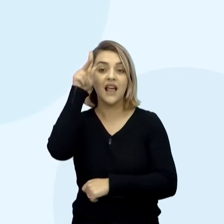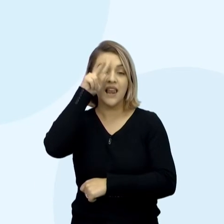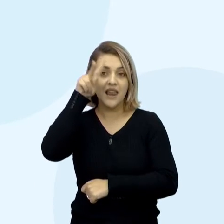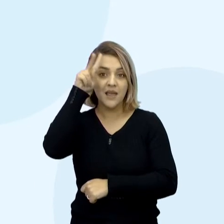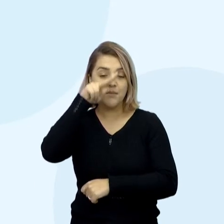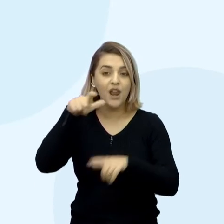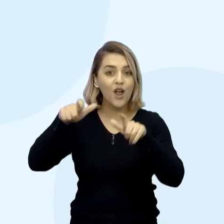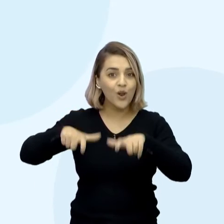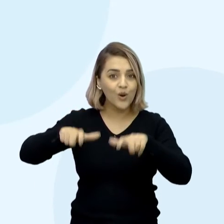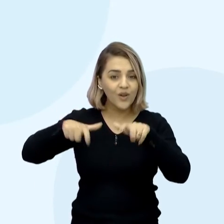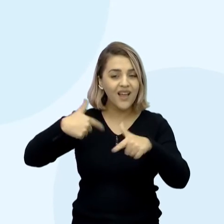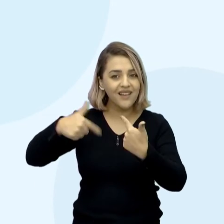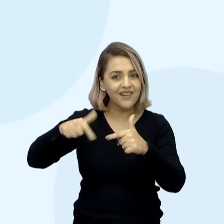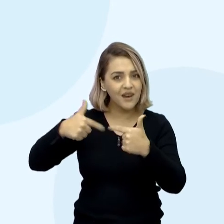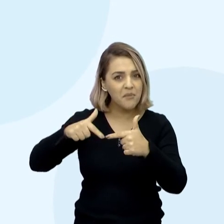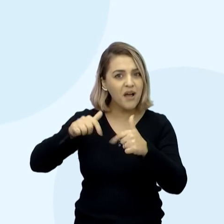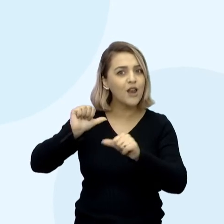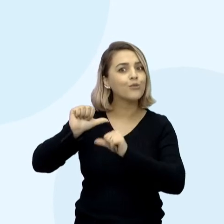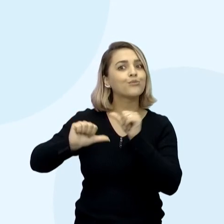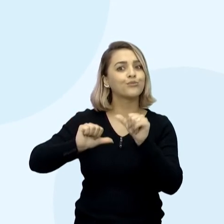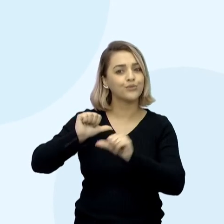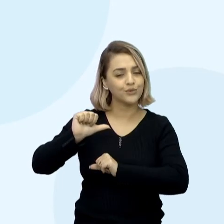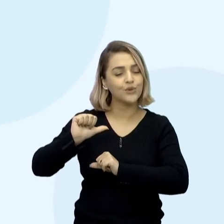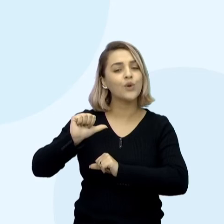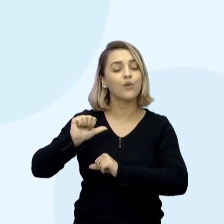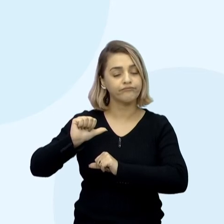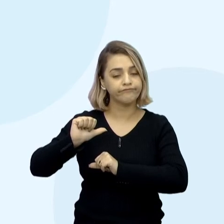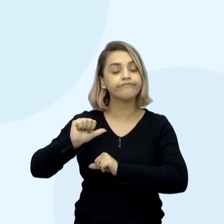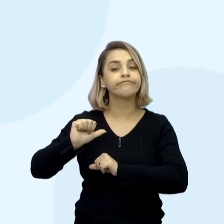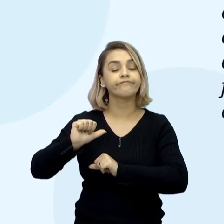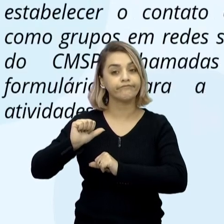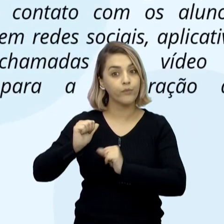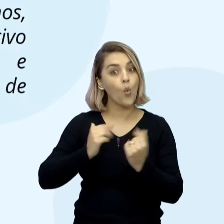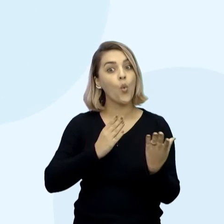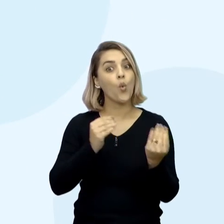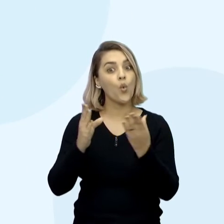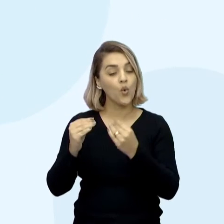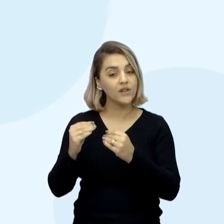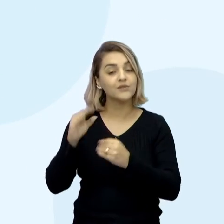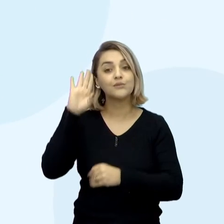pessoas mudou bastante, né? Principalmente aí dos professores na pandemia.